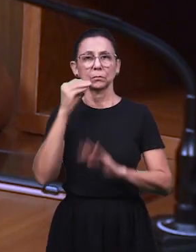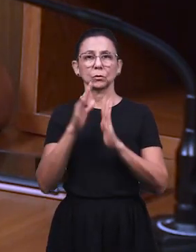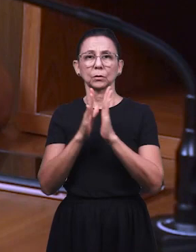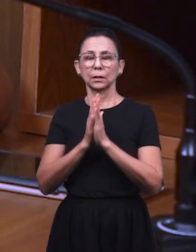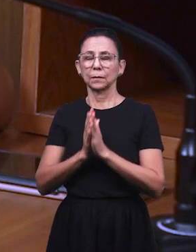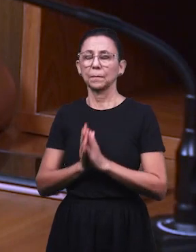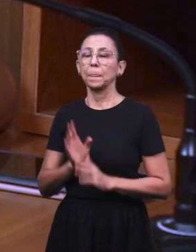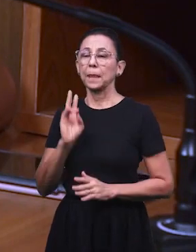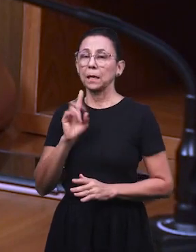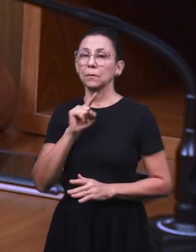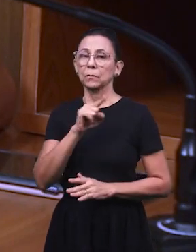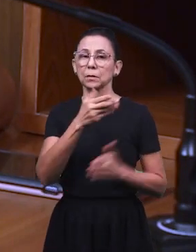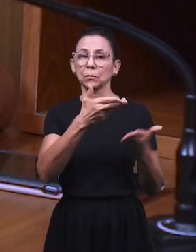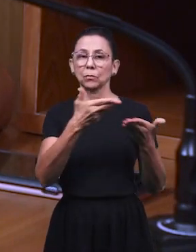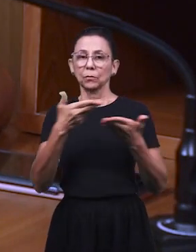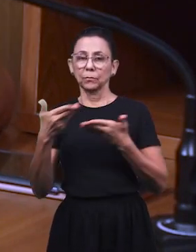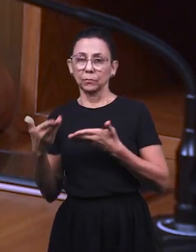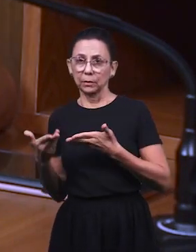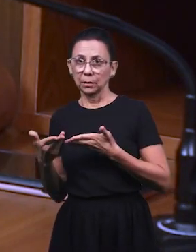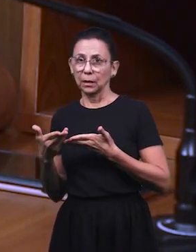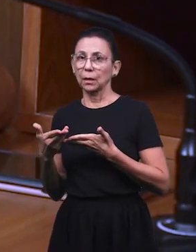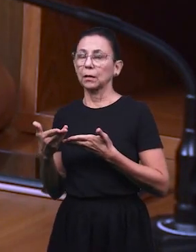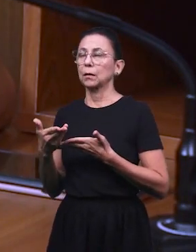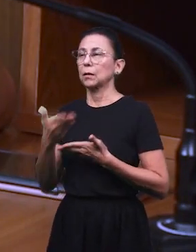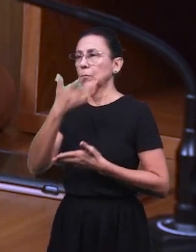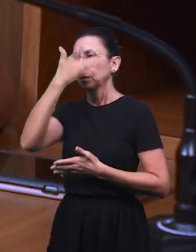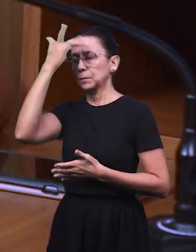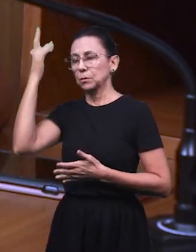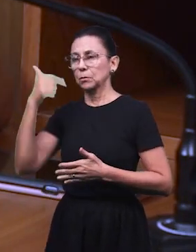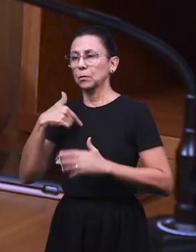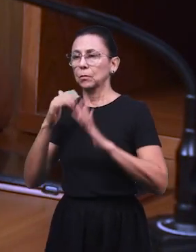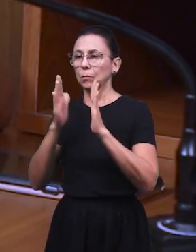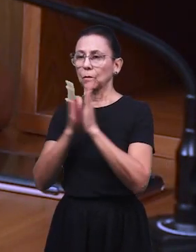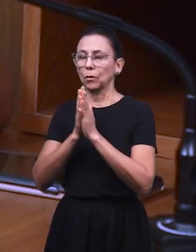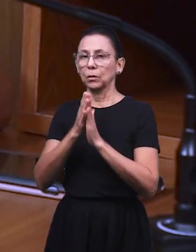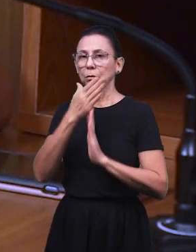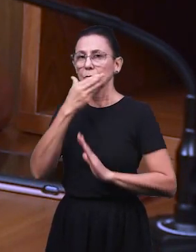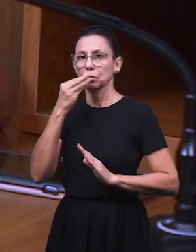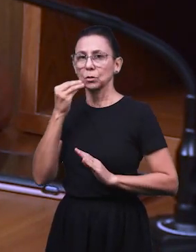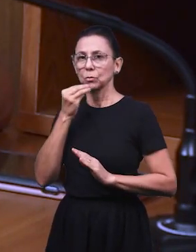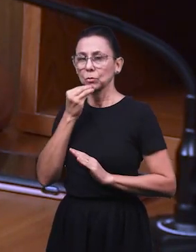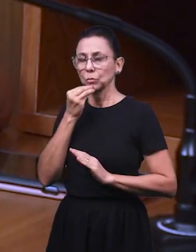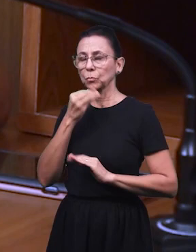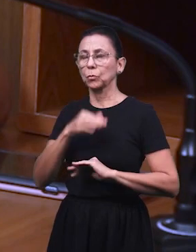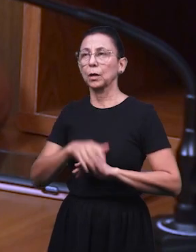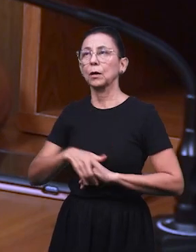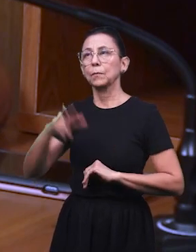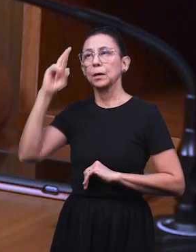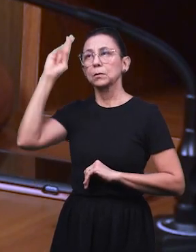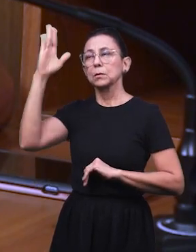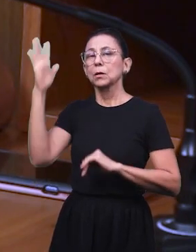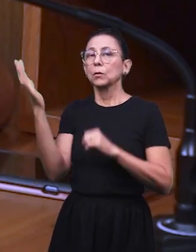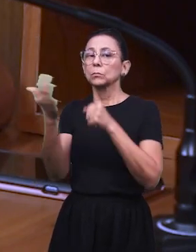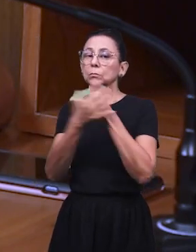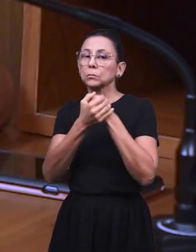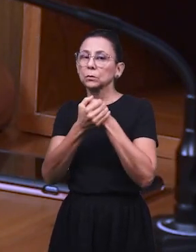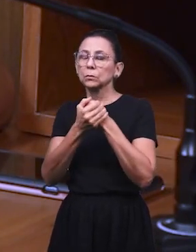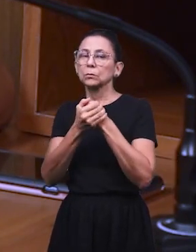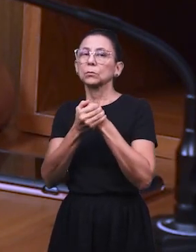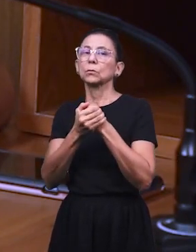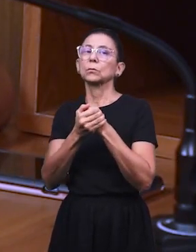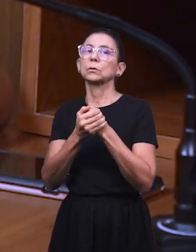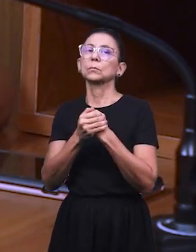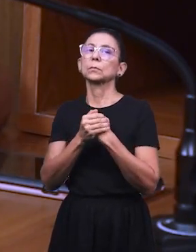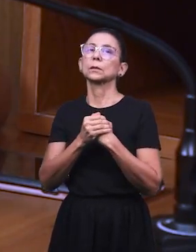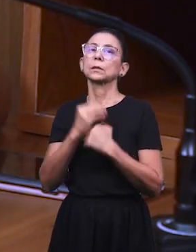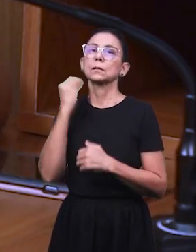entrevistado, participar do programa, eu oro ao Senhor, eu faço jejum, eu peço ao Senhor, nos esconda. Porque por mais que a